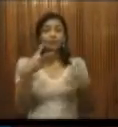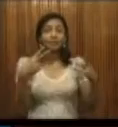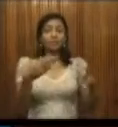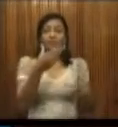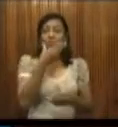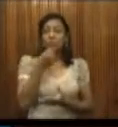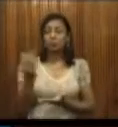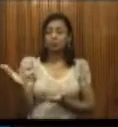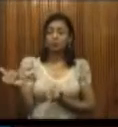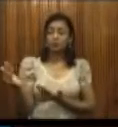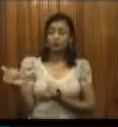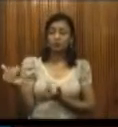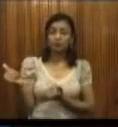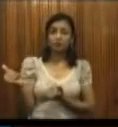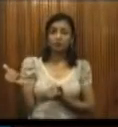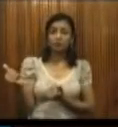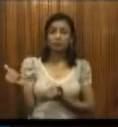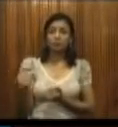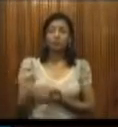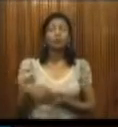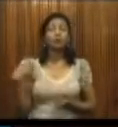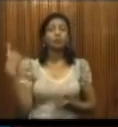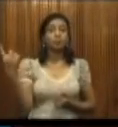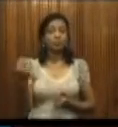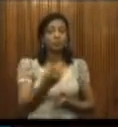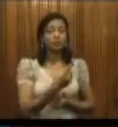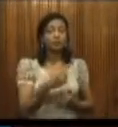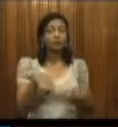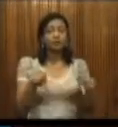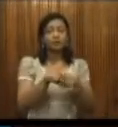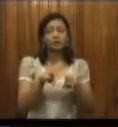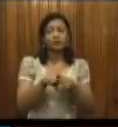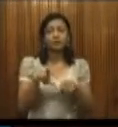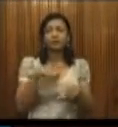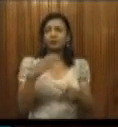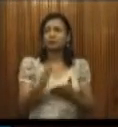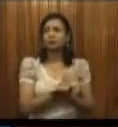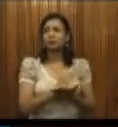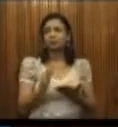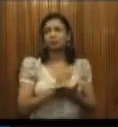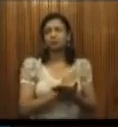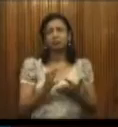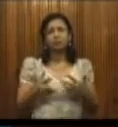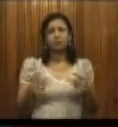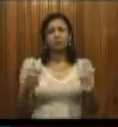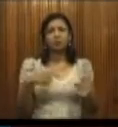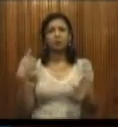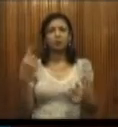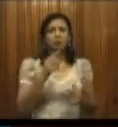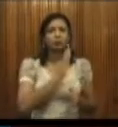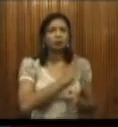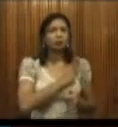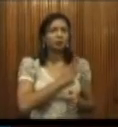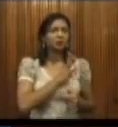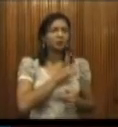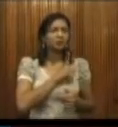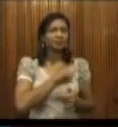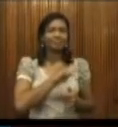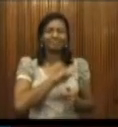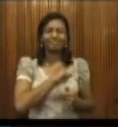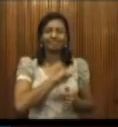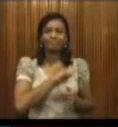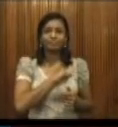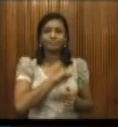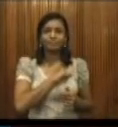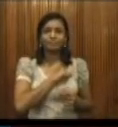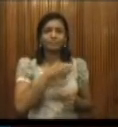riquezas, todos nós podemos ter alguma coisa em nossa vida à qual somos tão apegados que Jesus Cristo quer olhar para nós e dizer: olha,